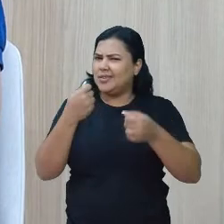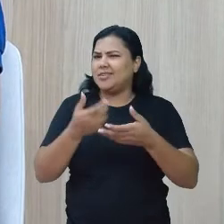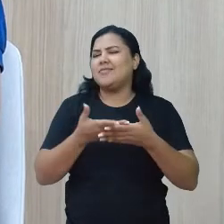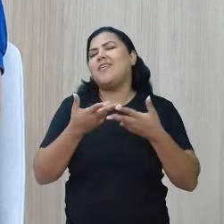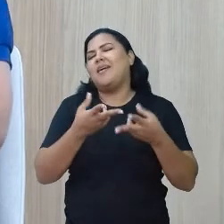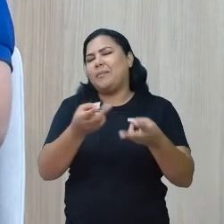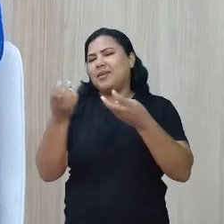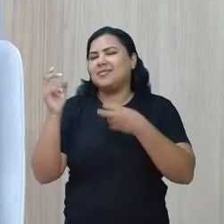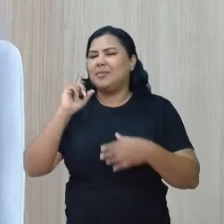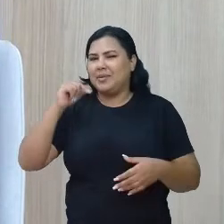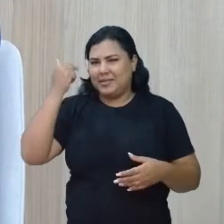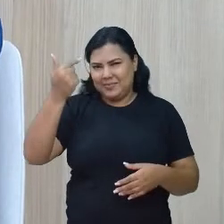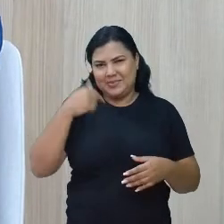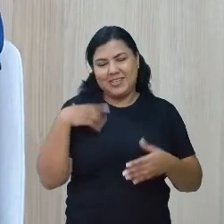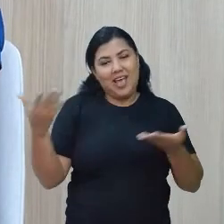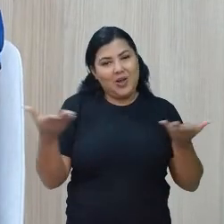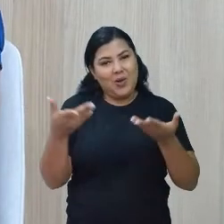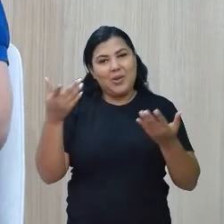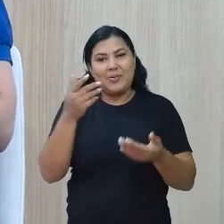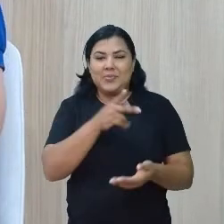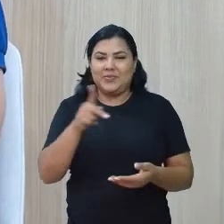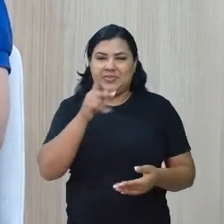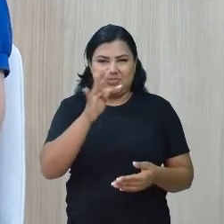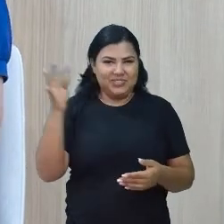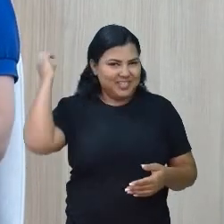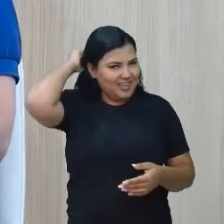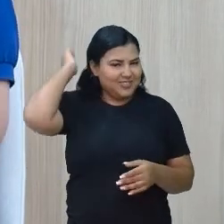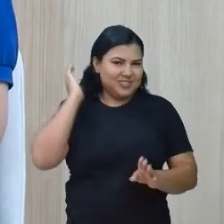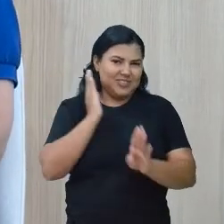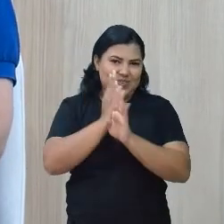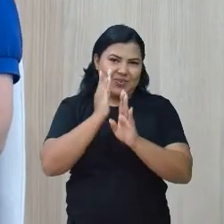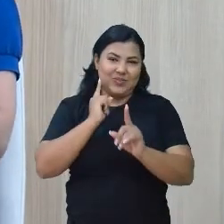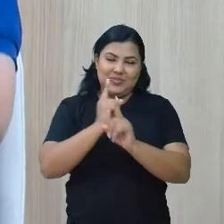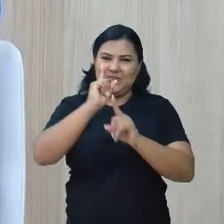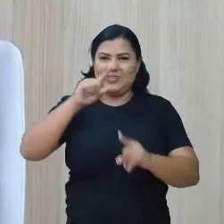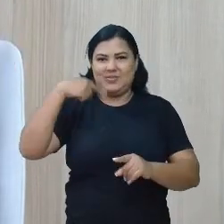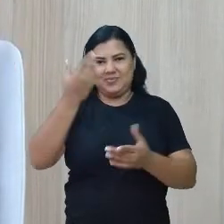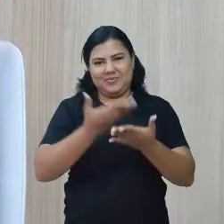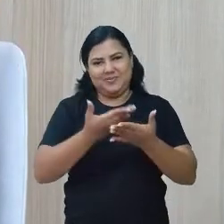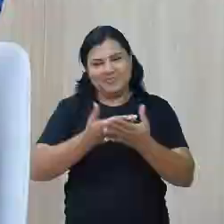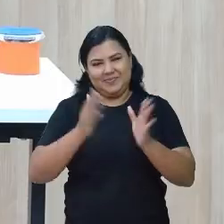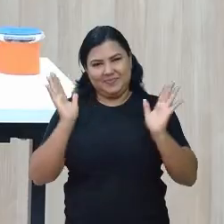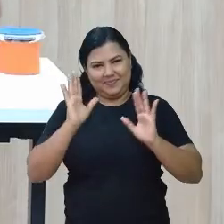logo mais, tá bom? Eu vou passar para o professor Tiago e a gente se vê na próxima aula, viu? Até a próxima.